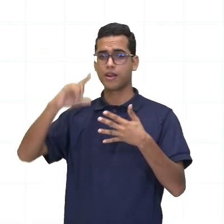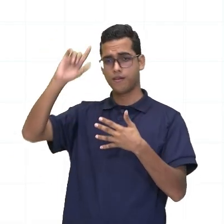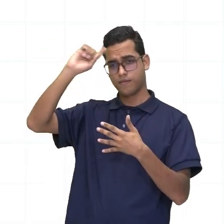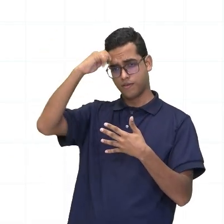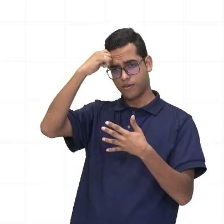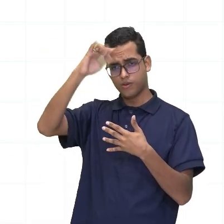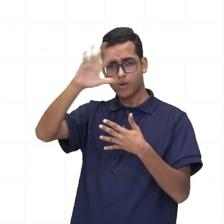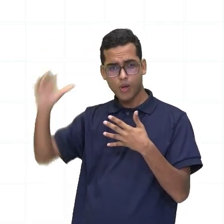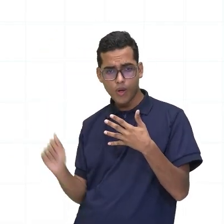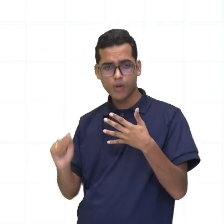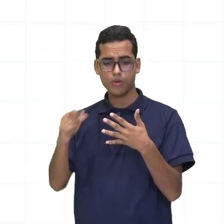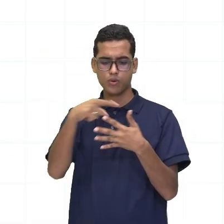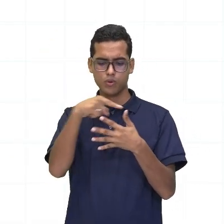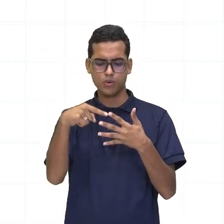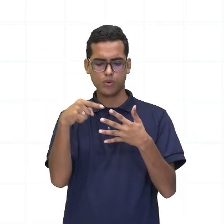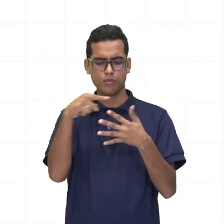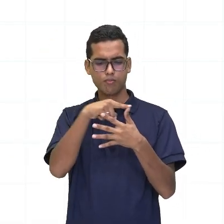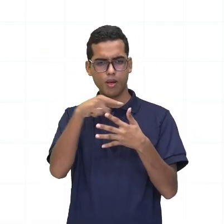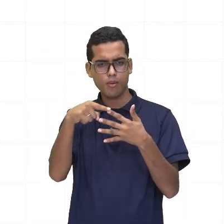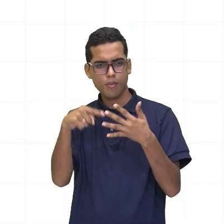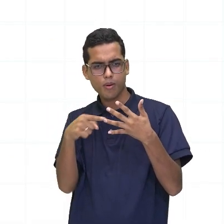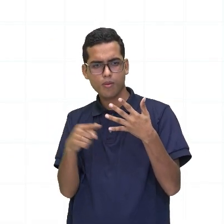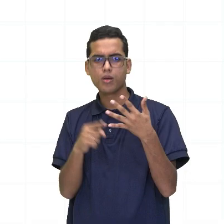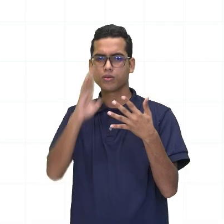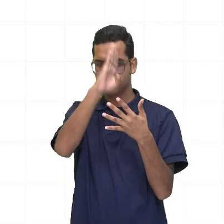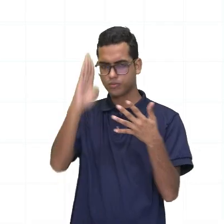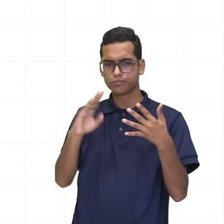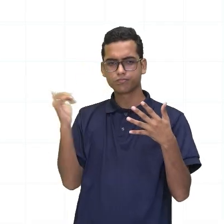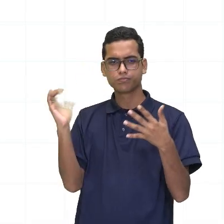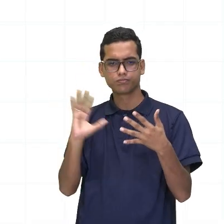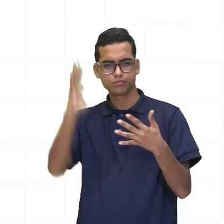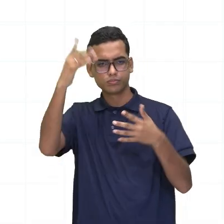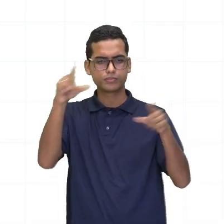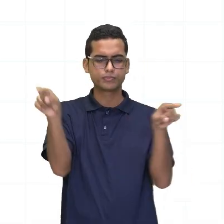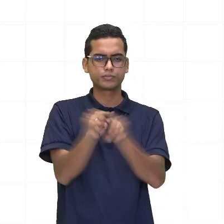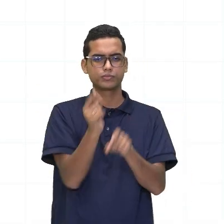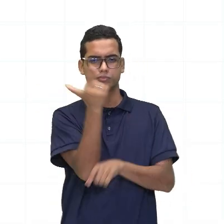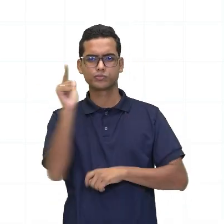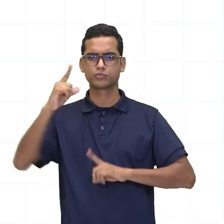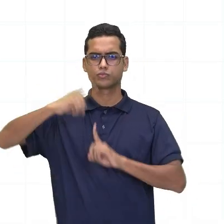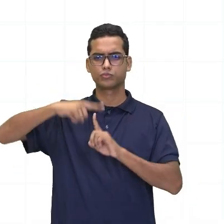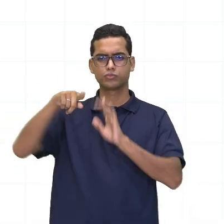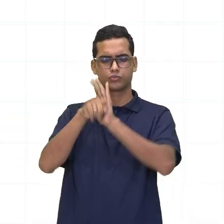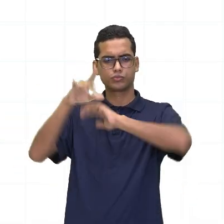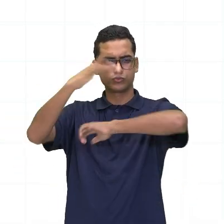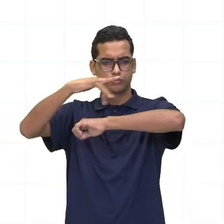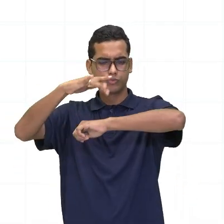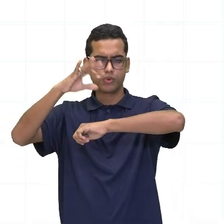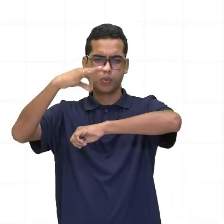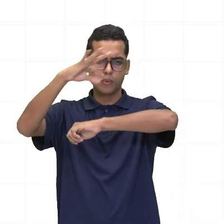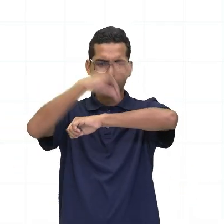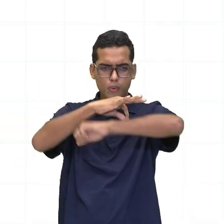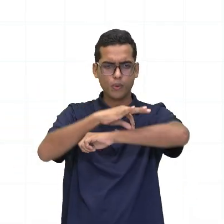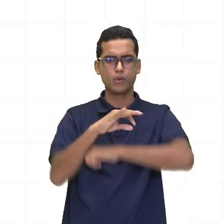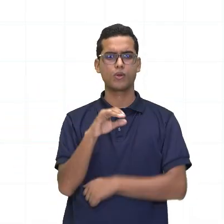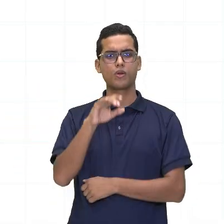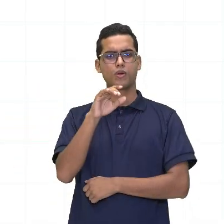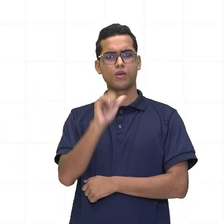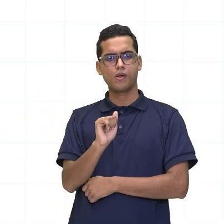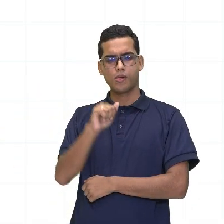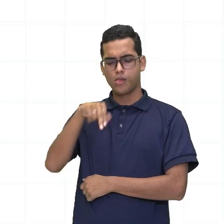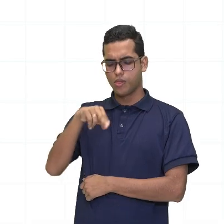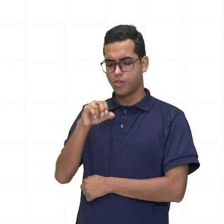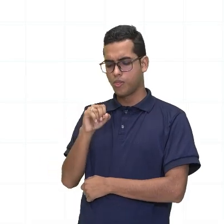frequentemente estão aí acometendo a vida das pessoas, tá? Também temos outro mosquito de grande importância que